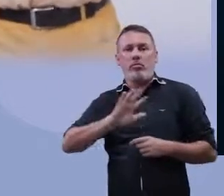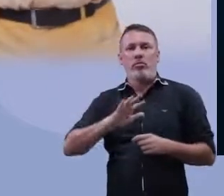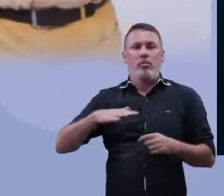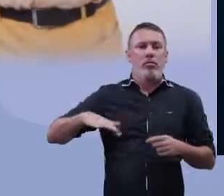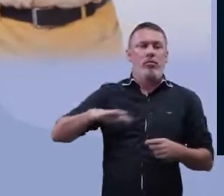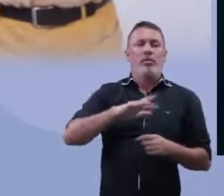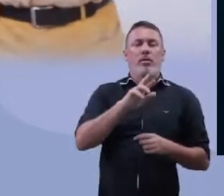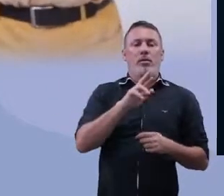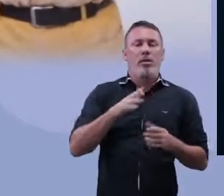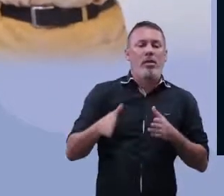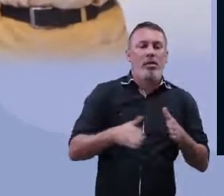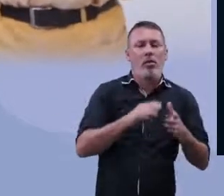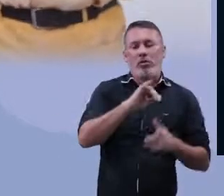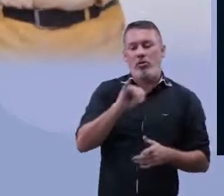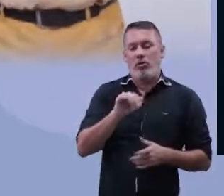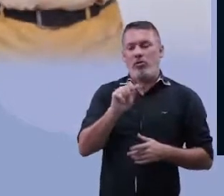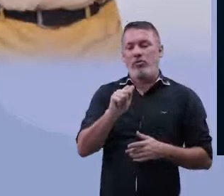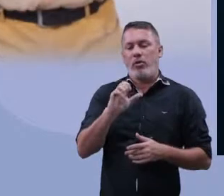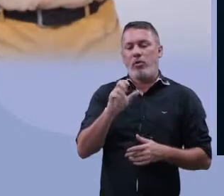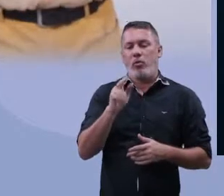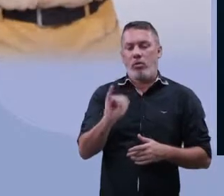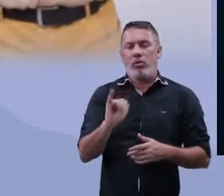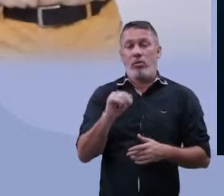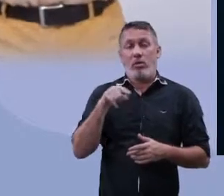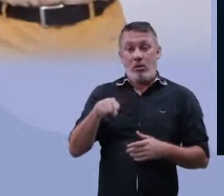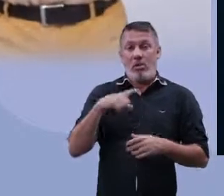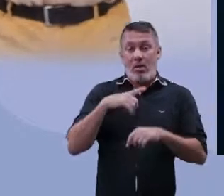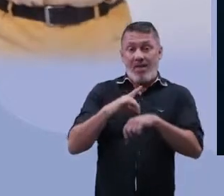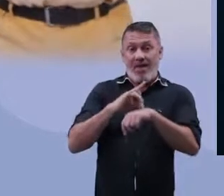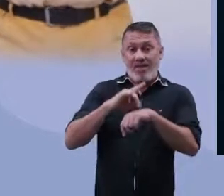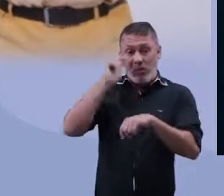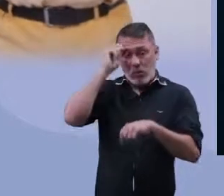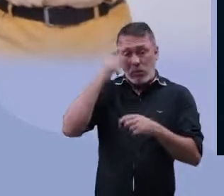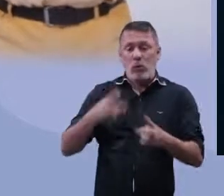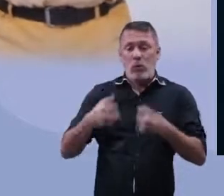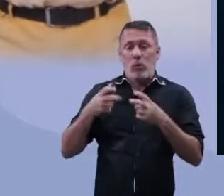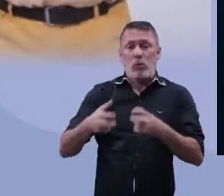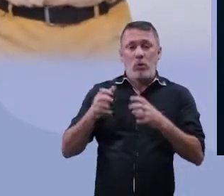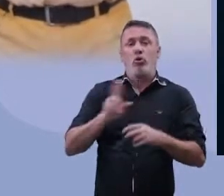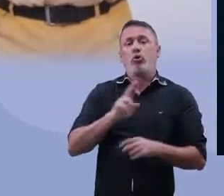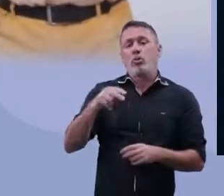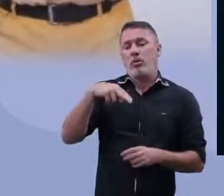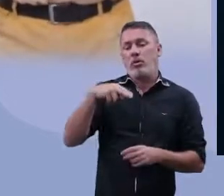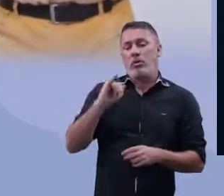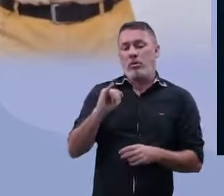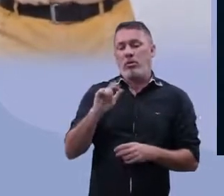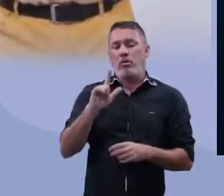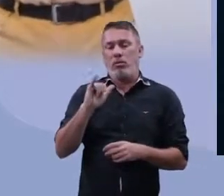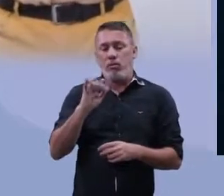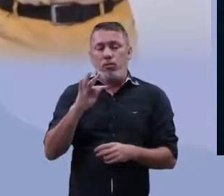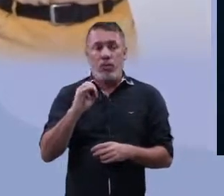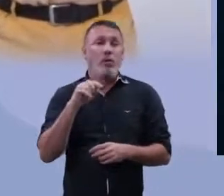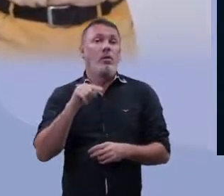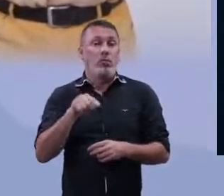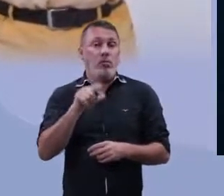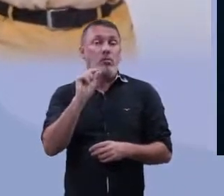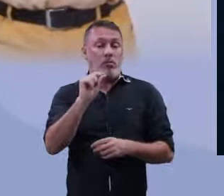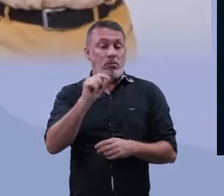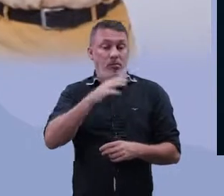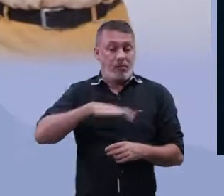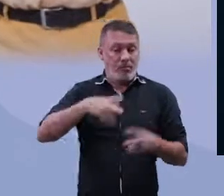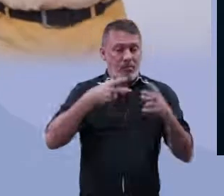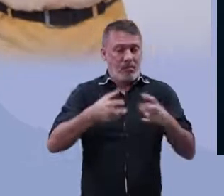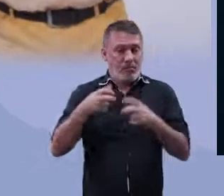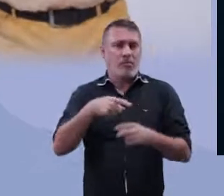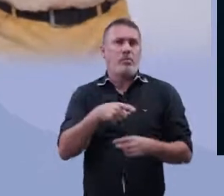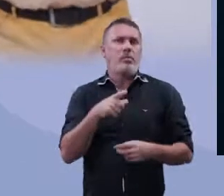Rio Jacuí. Né, e o carvão mineral que é extraído aí é o lignito, diga-se de passagem. Né, o lignito é um carvão mineral